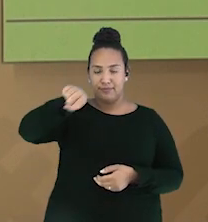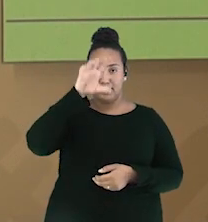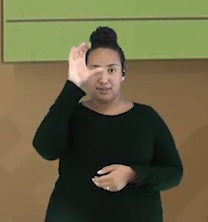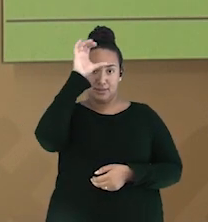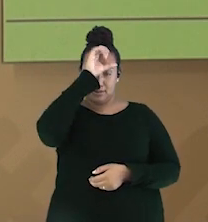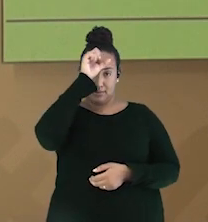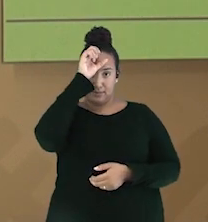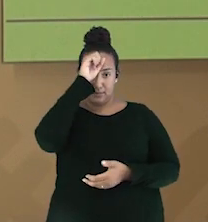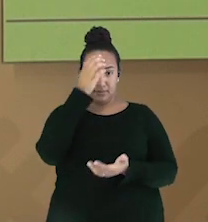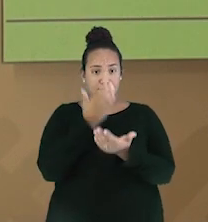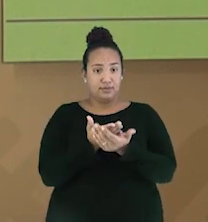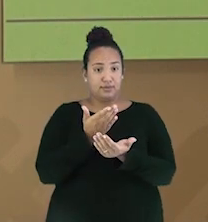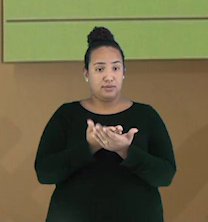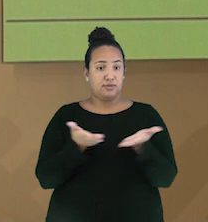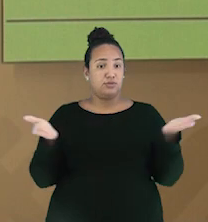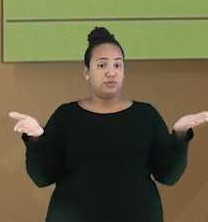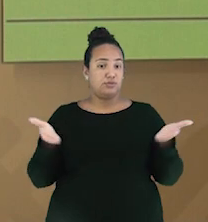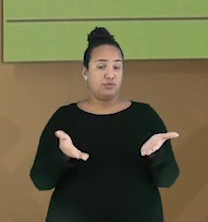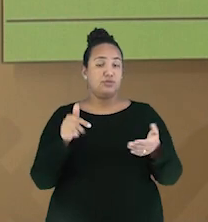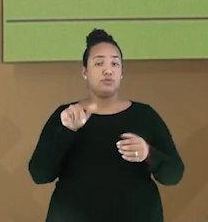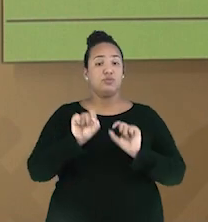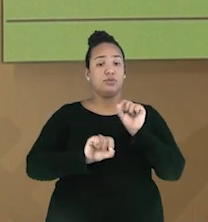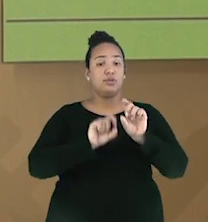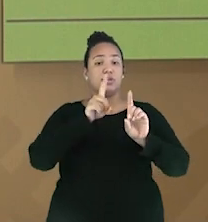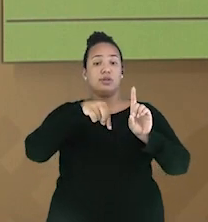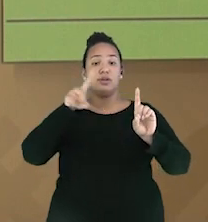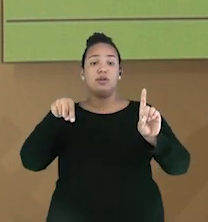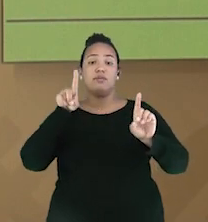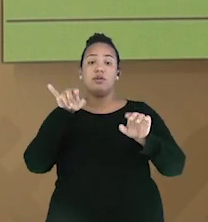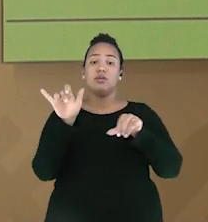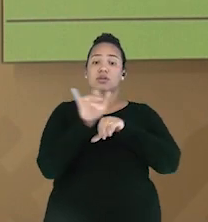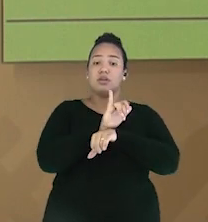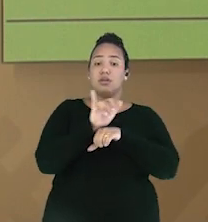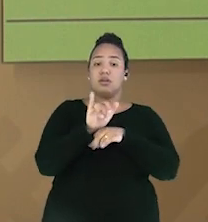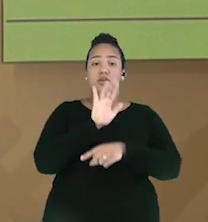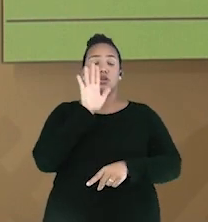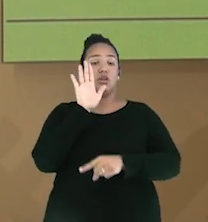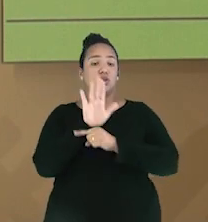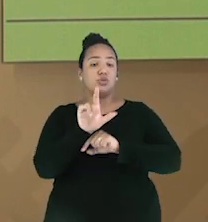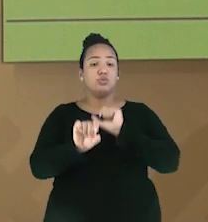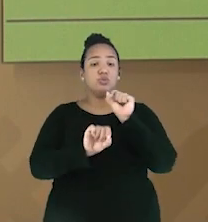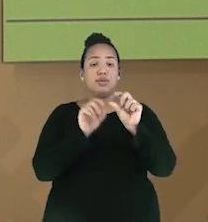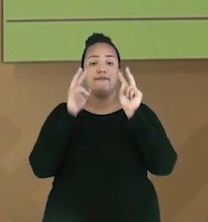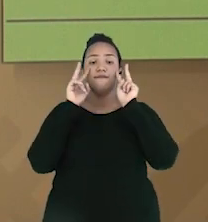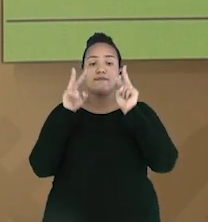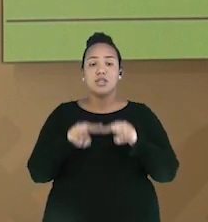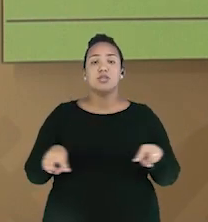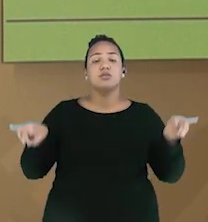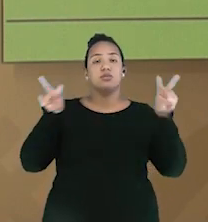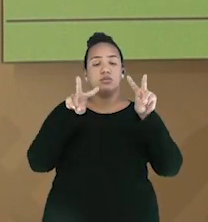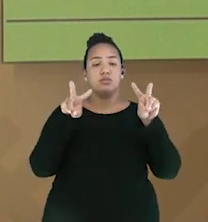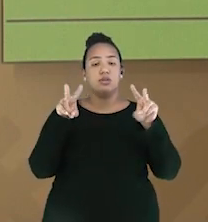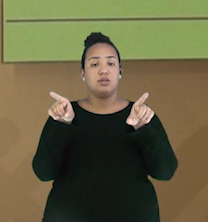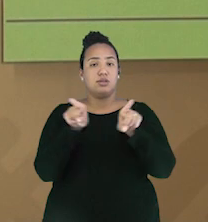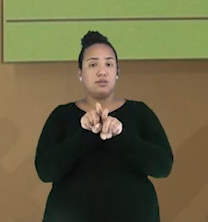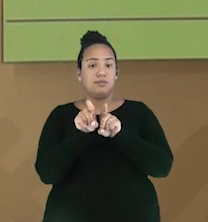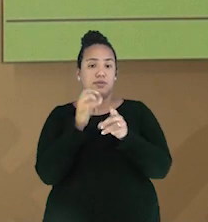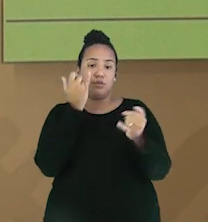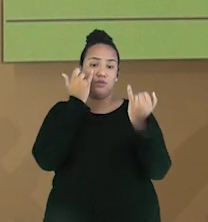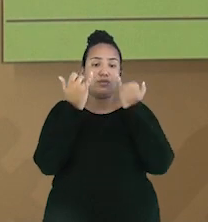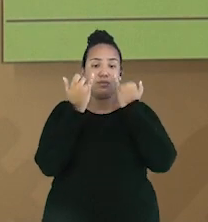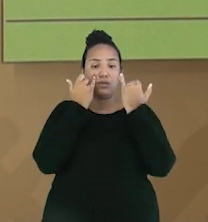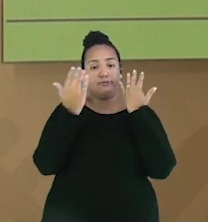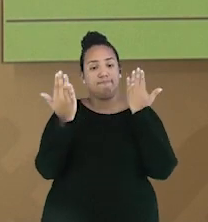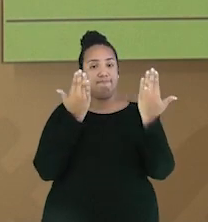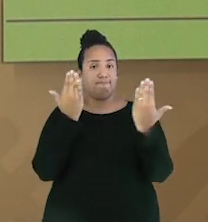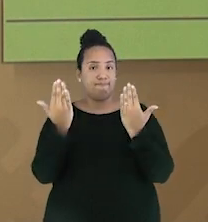de hoje que os gráficos são ferramentas que ajudam a visualizar e a comparar os dados de uma